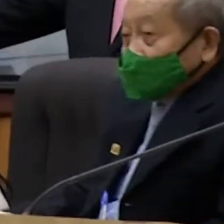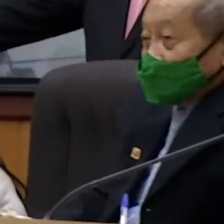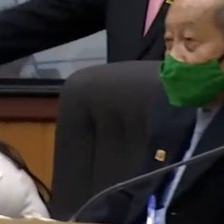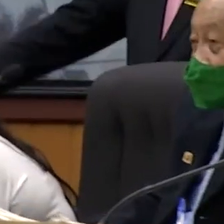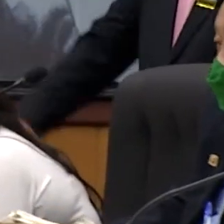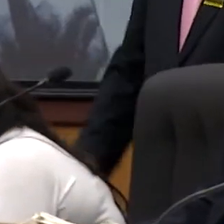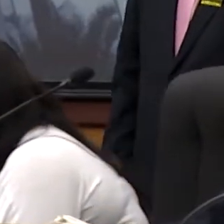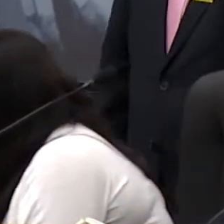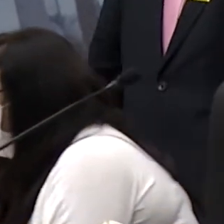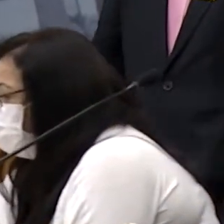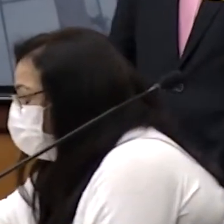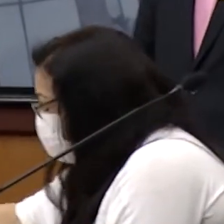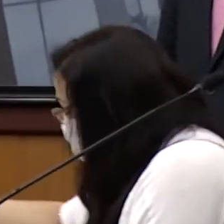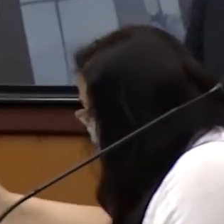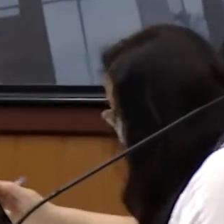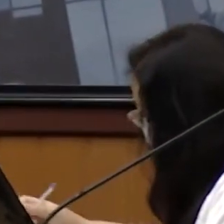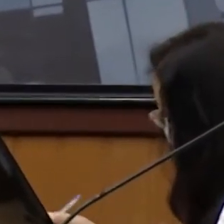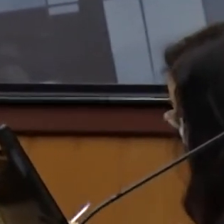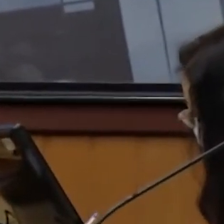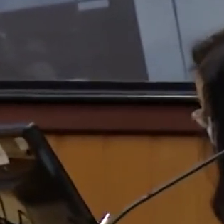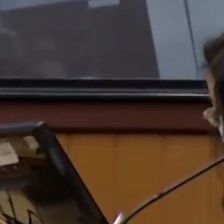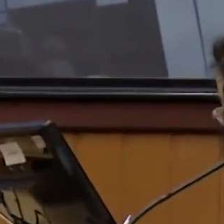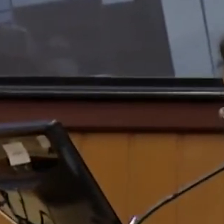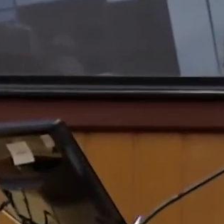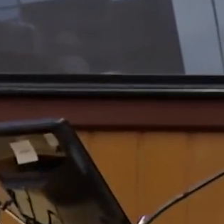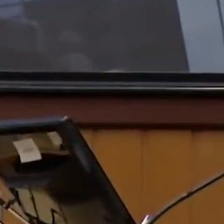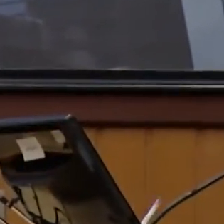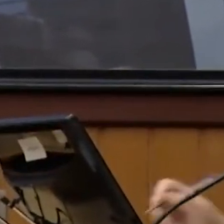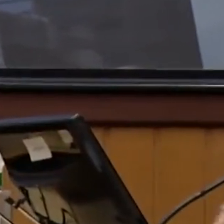Próximo, Fernando Petit.